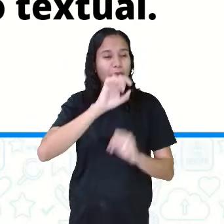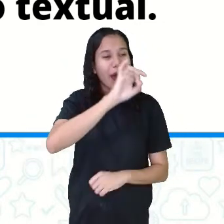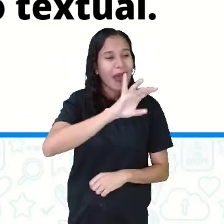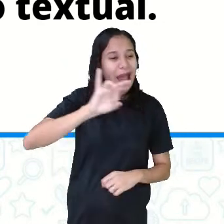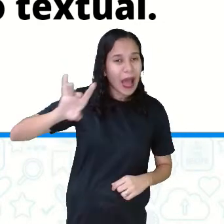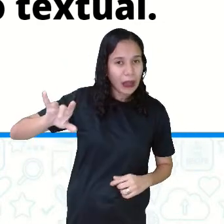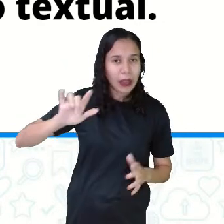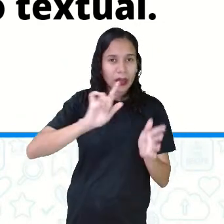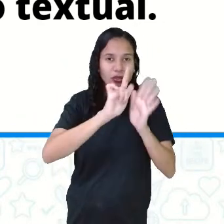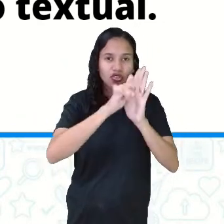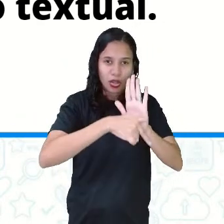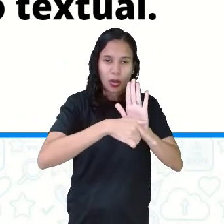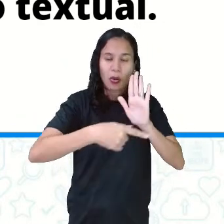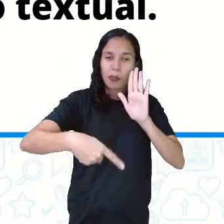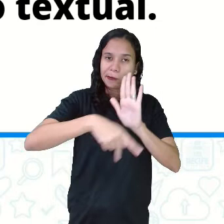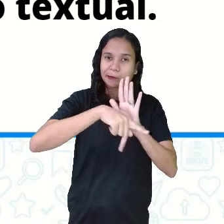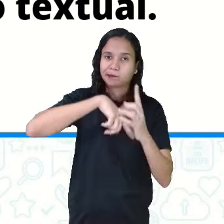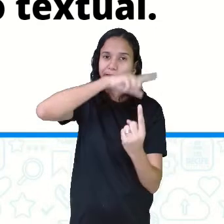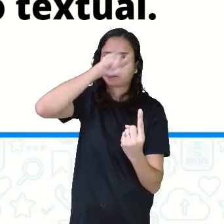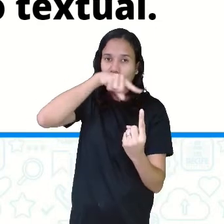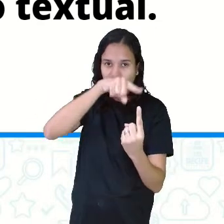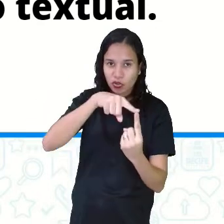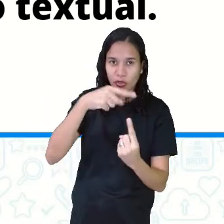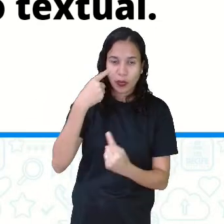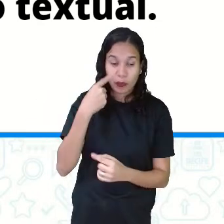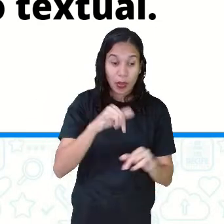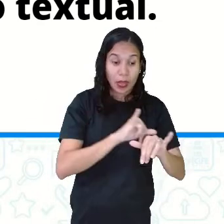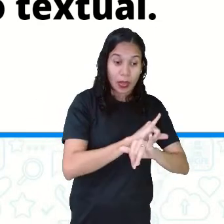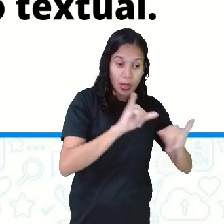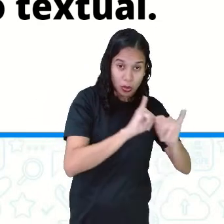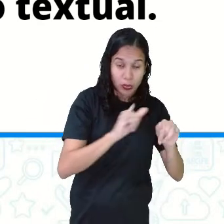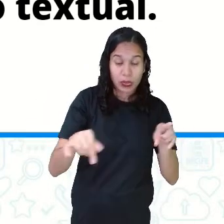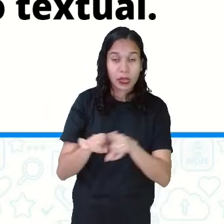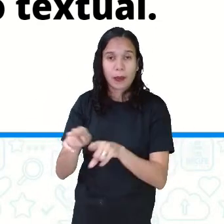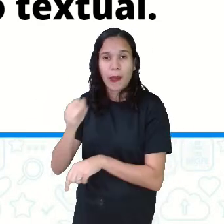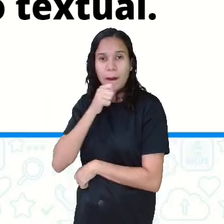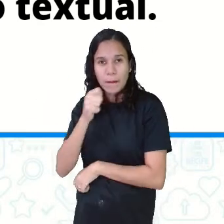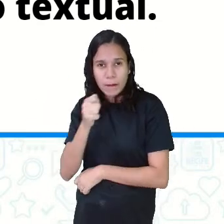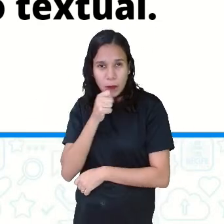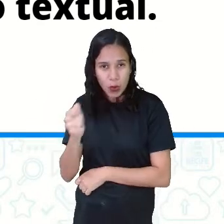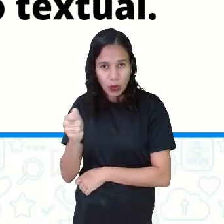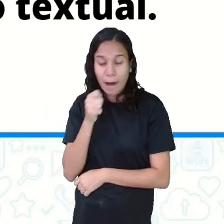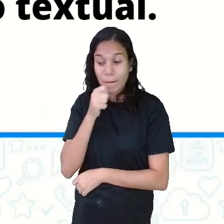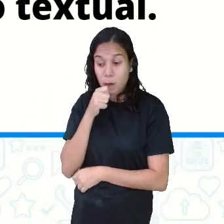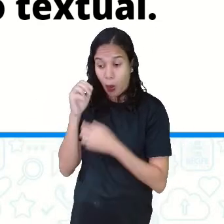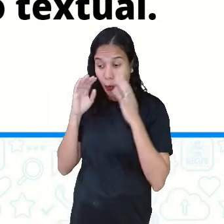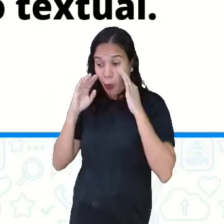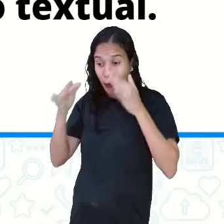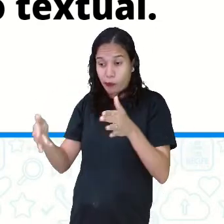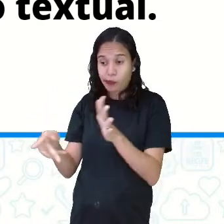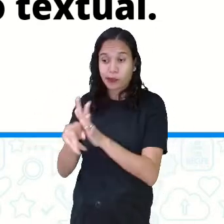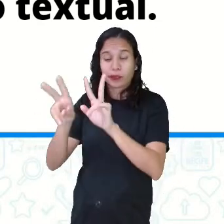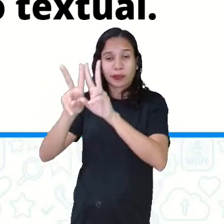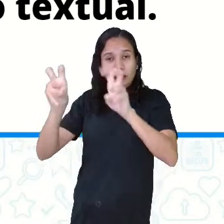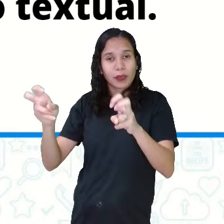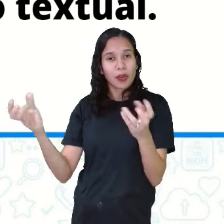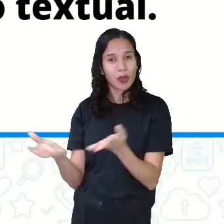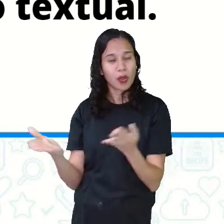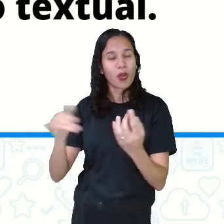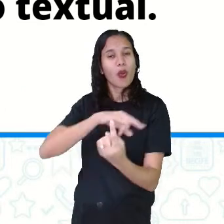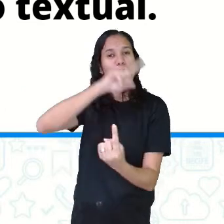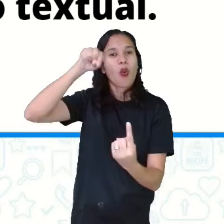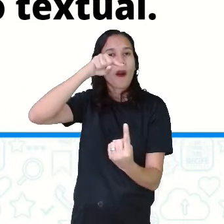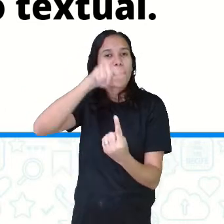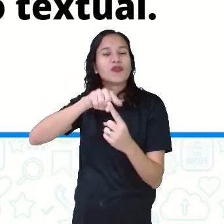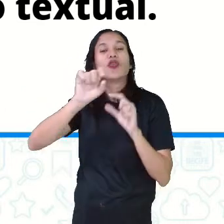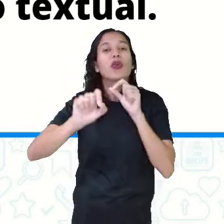tem um objetivo. No caso da notícia e da reportagem, em especial a reportagem, que é o tema de hoje, o